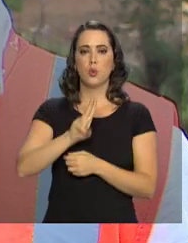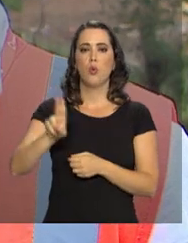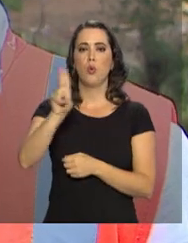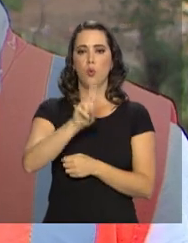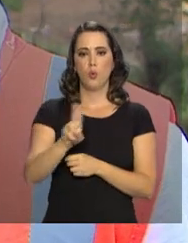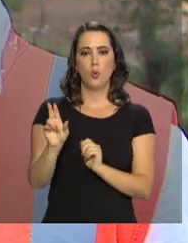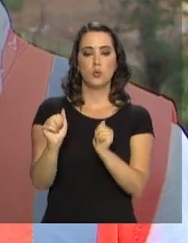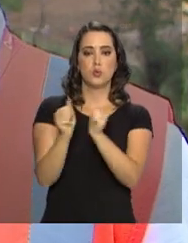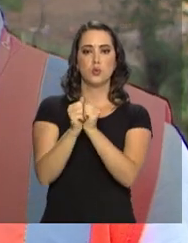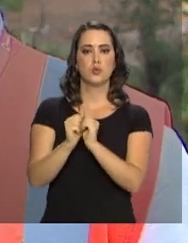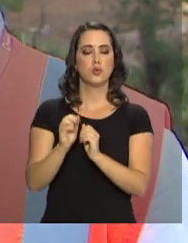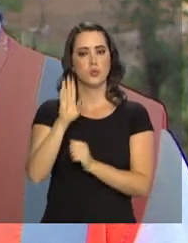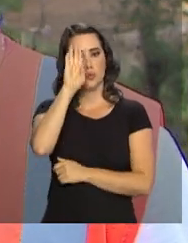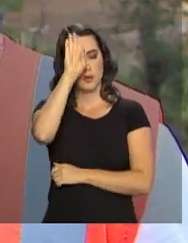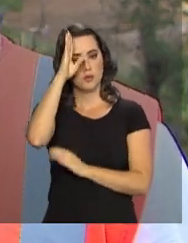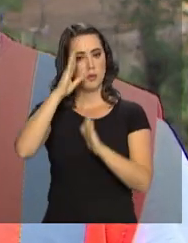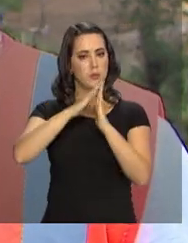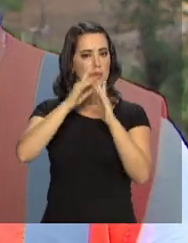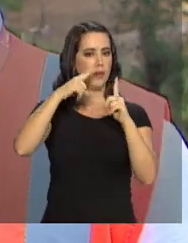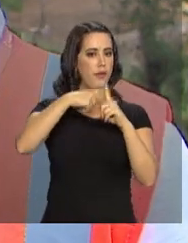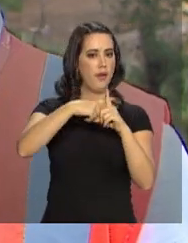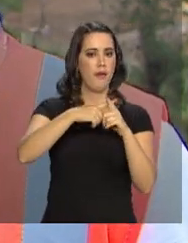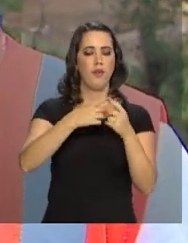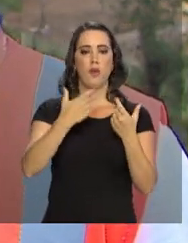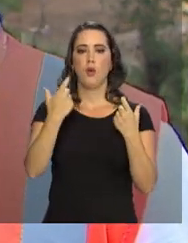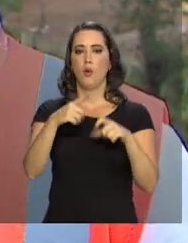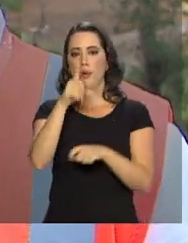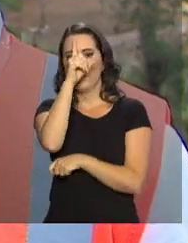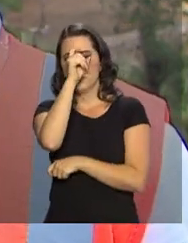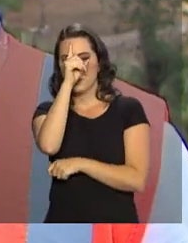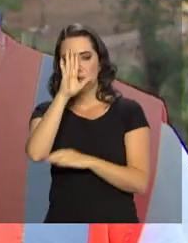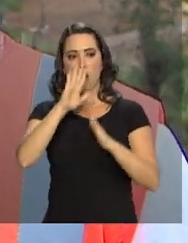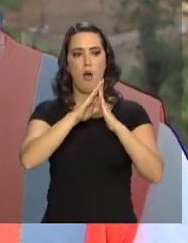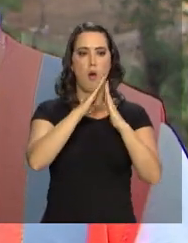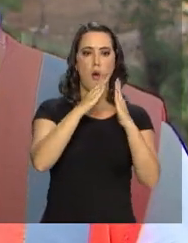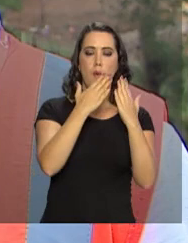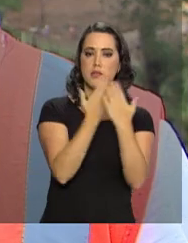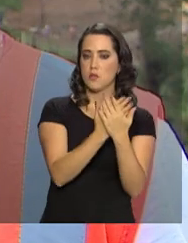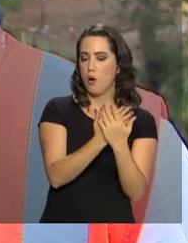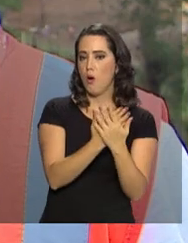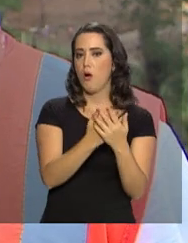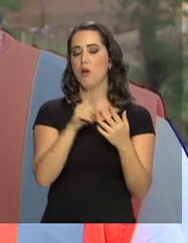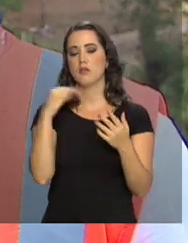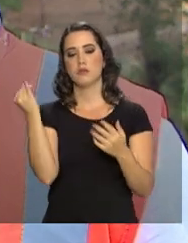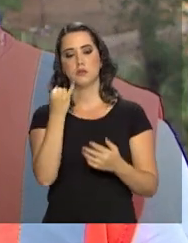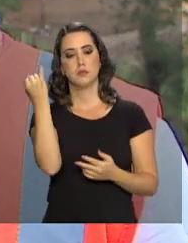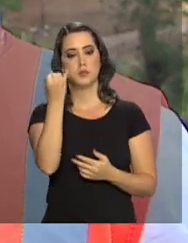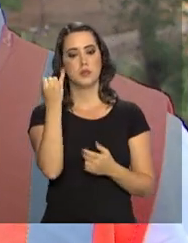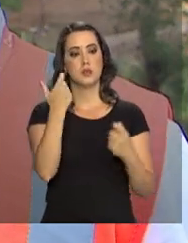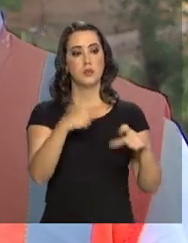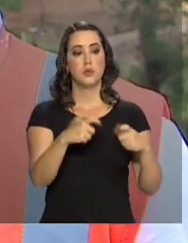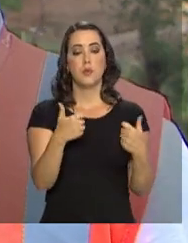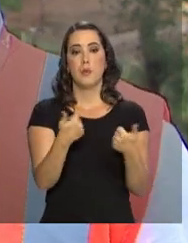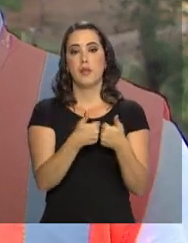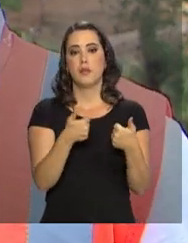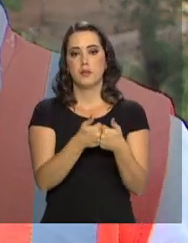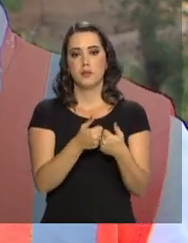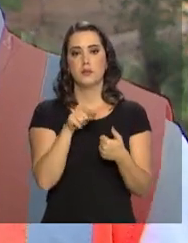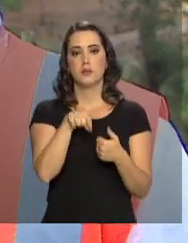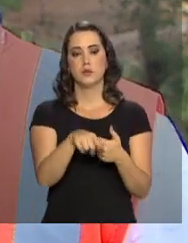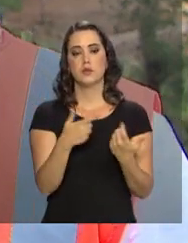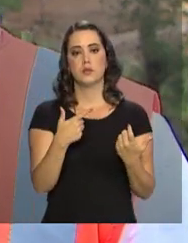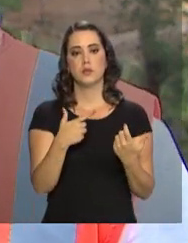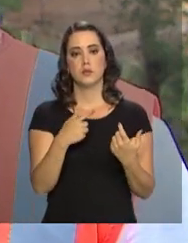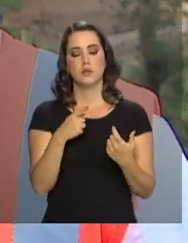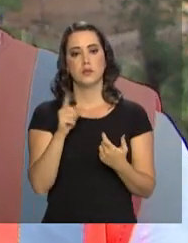coletivo, principalmente as igrejas, o posto de saúde, a escola, né, que para eles era muito importante a localização dos